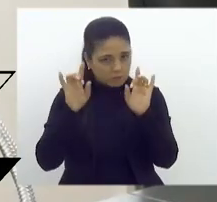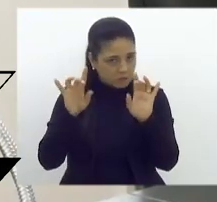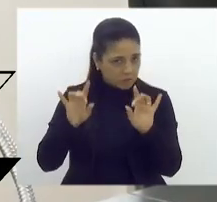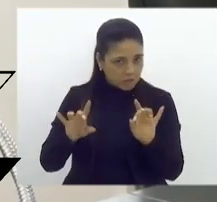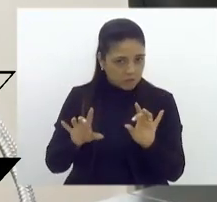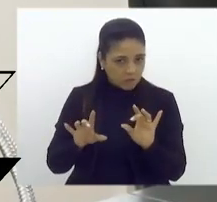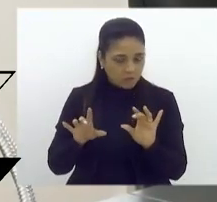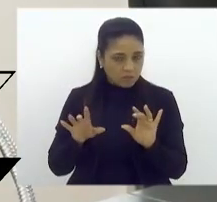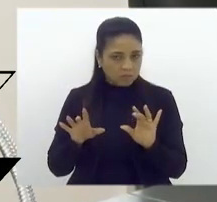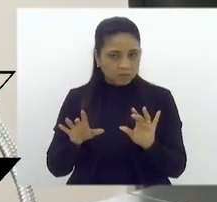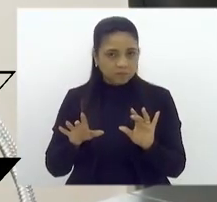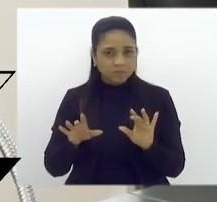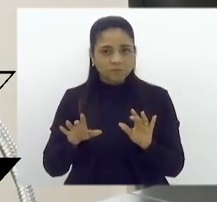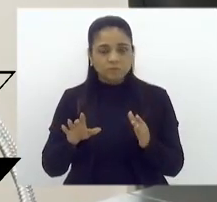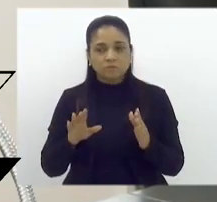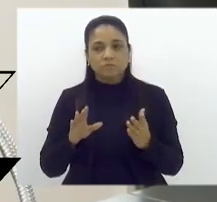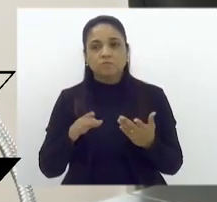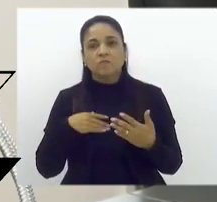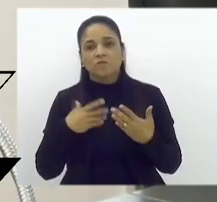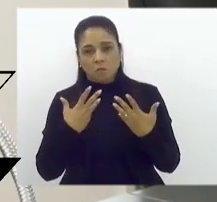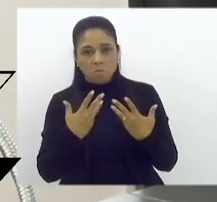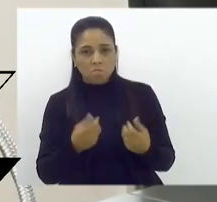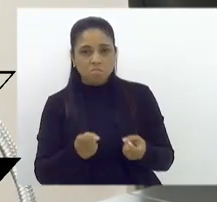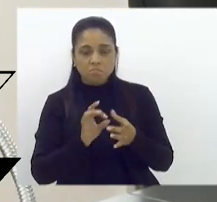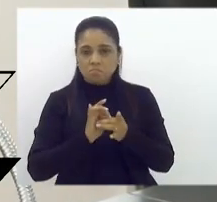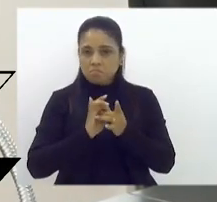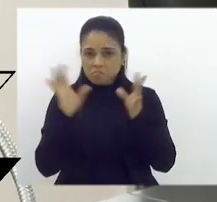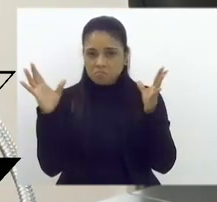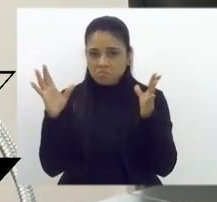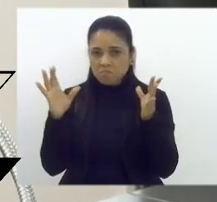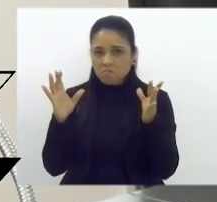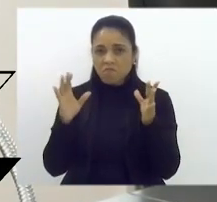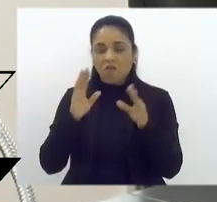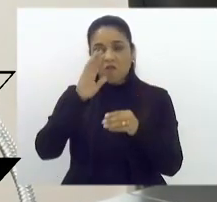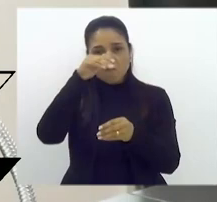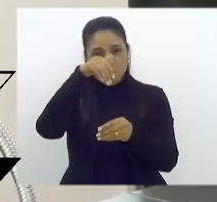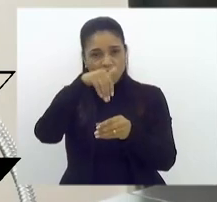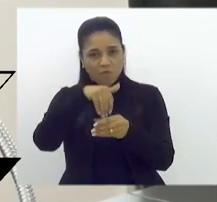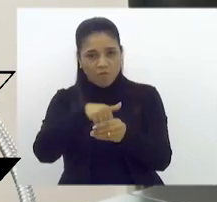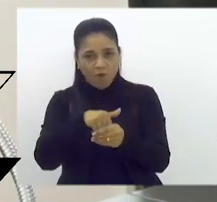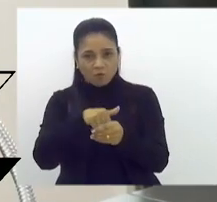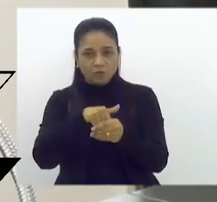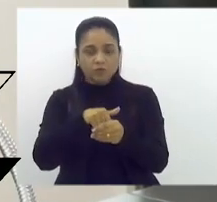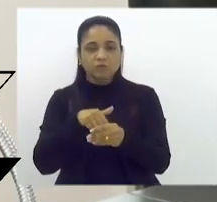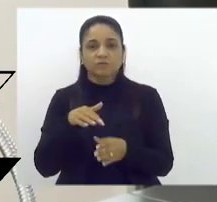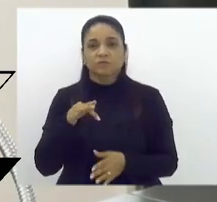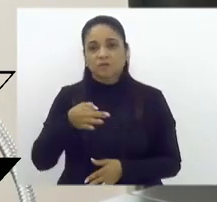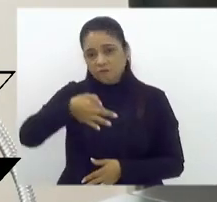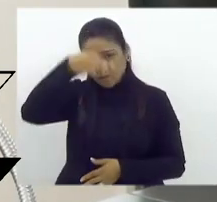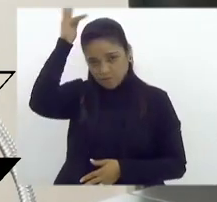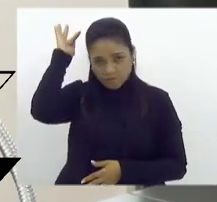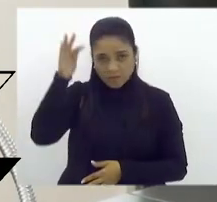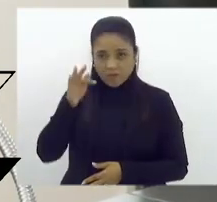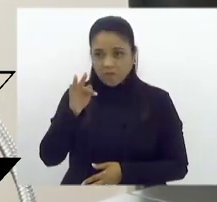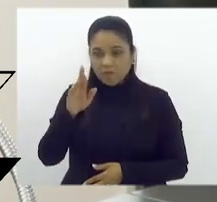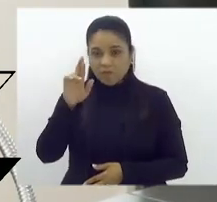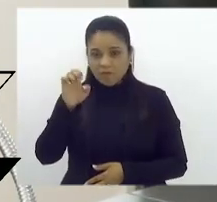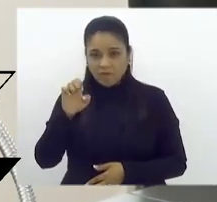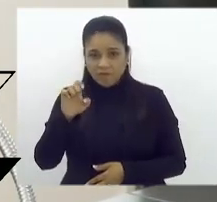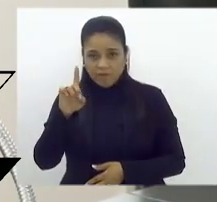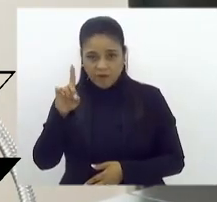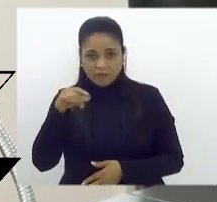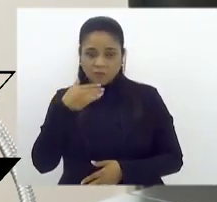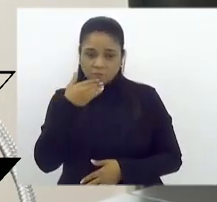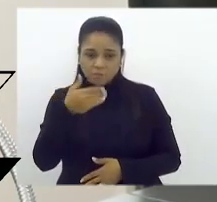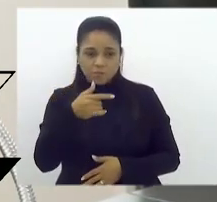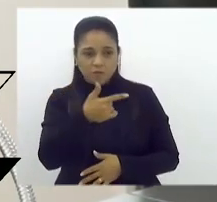eu vou permitir aqui que a gente vote de relatoria do deputado Fred, que seria o próximo da pauta, o 24. É